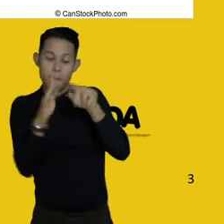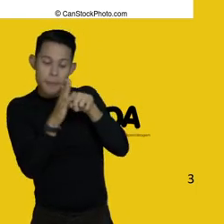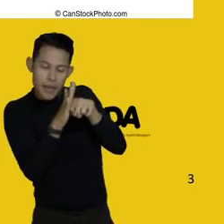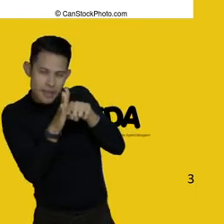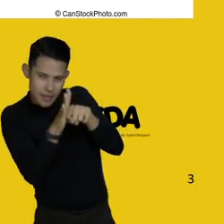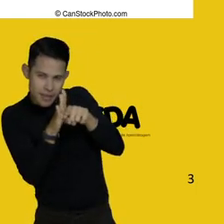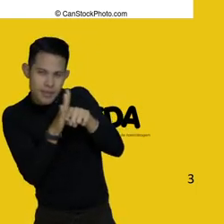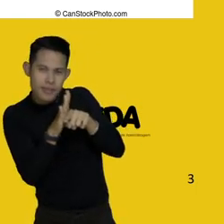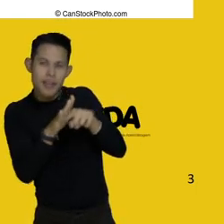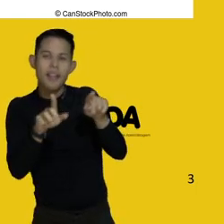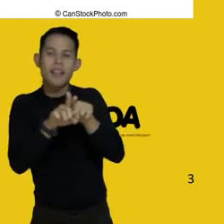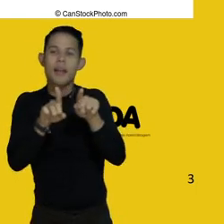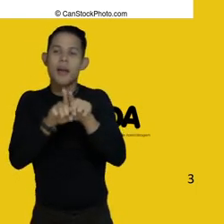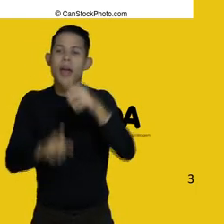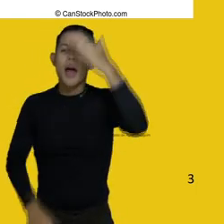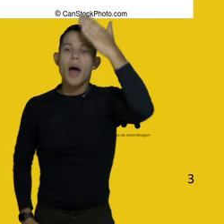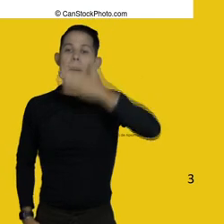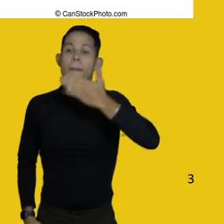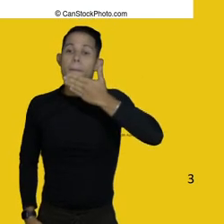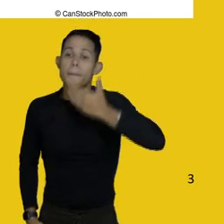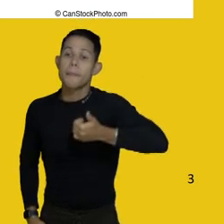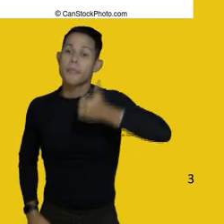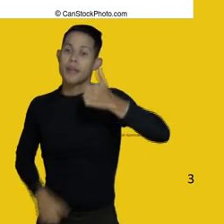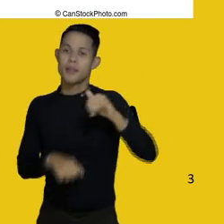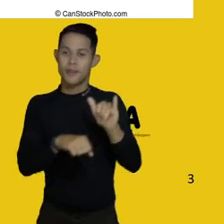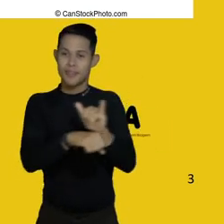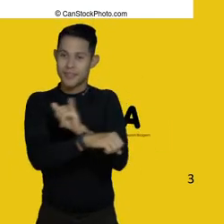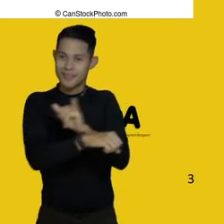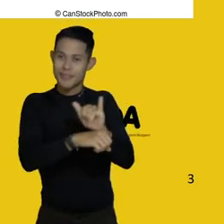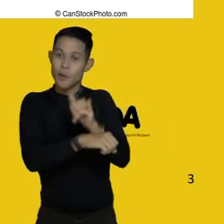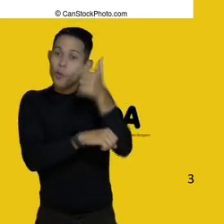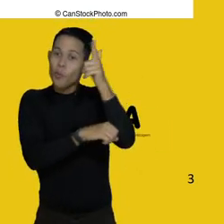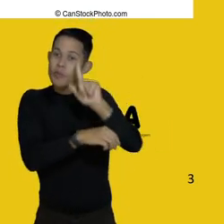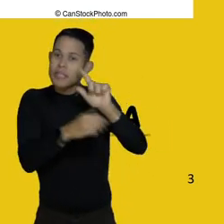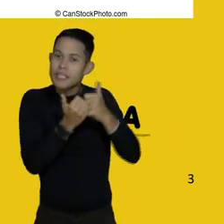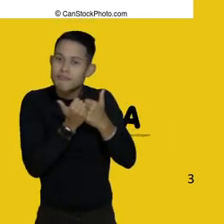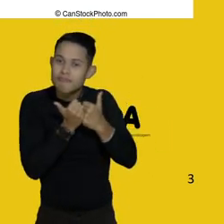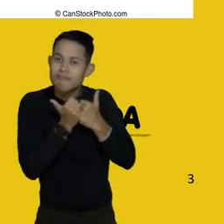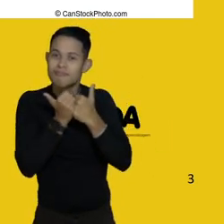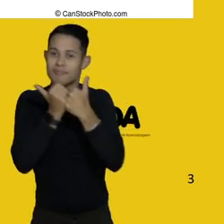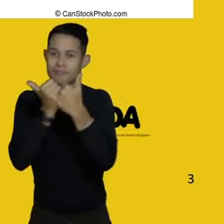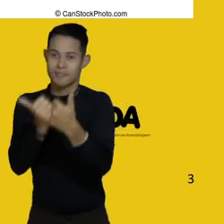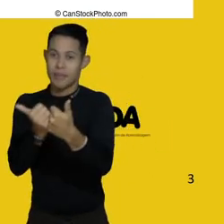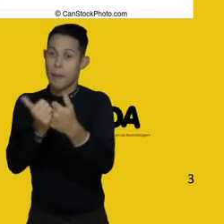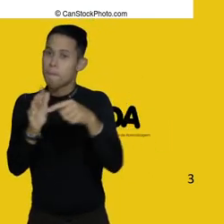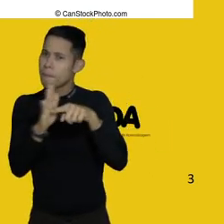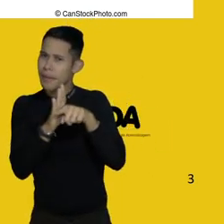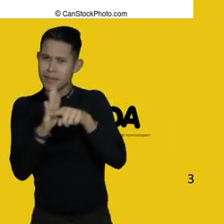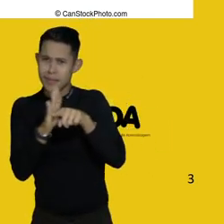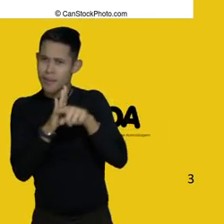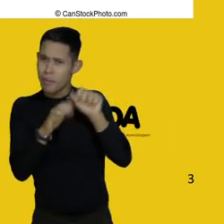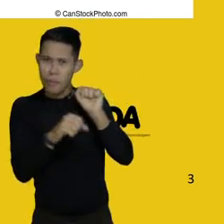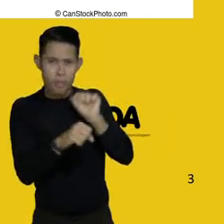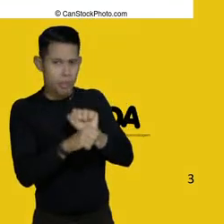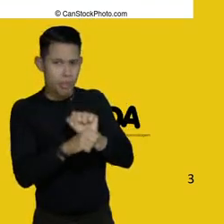com as melhoras estratégias para intervenção então não para as pesquisas Não